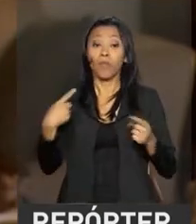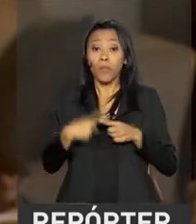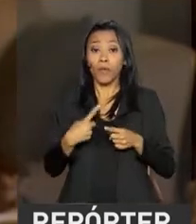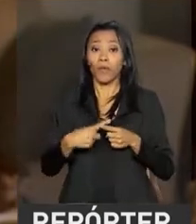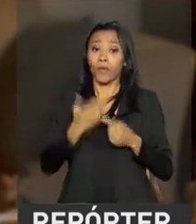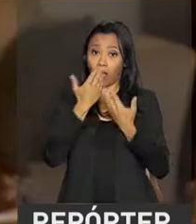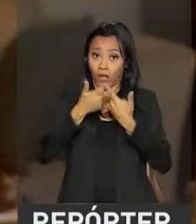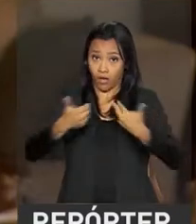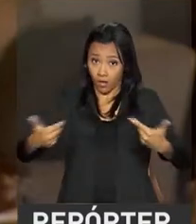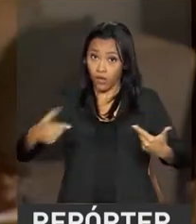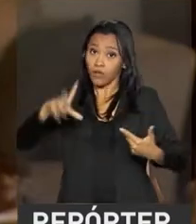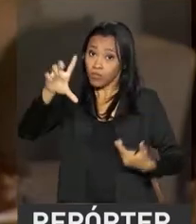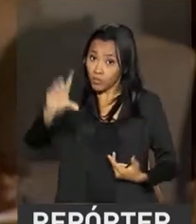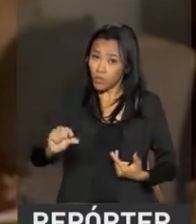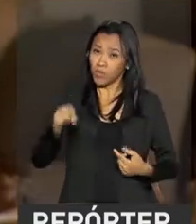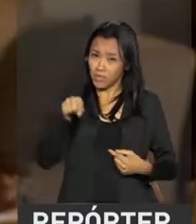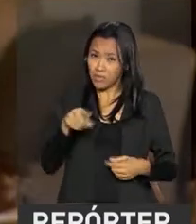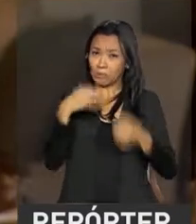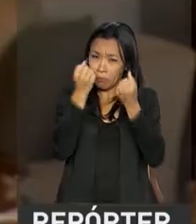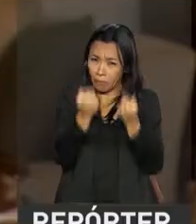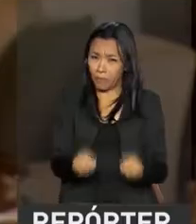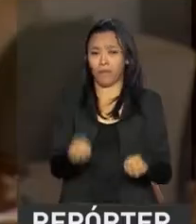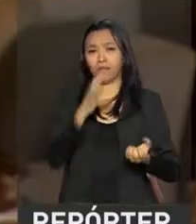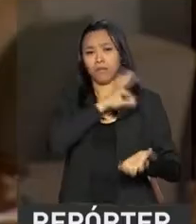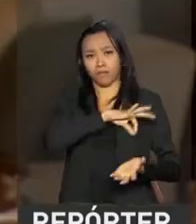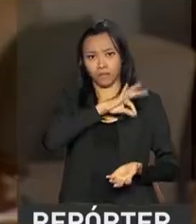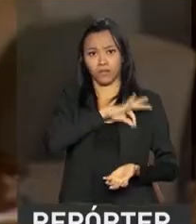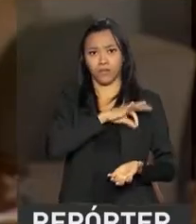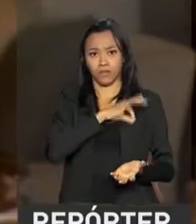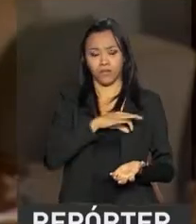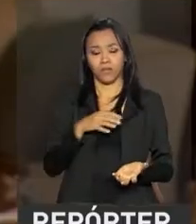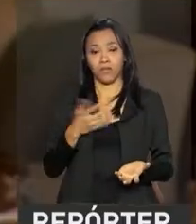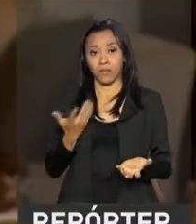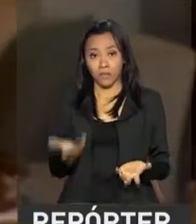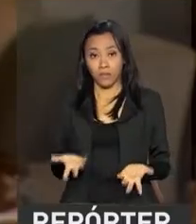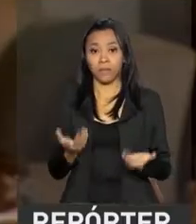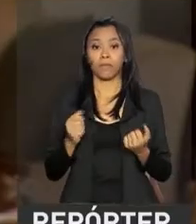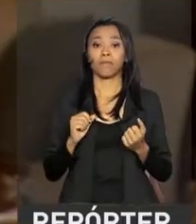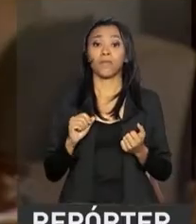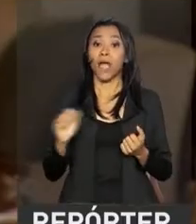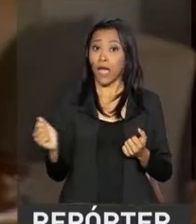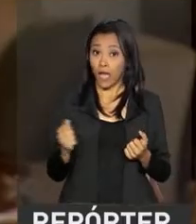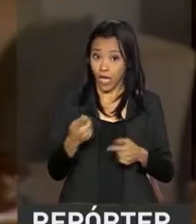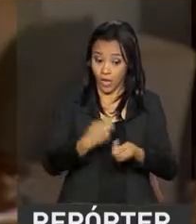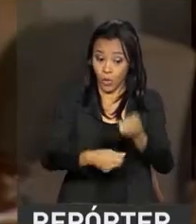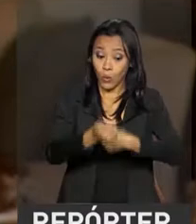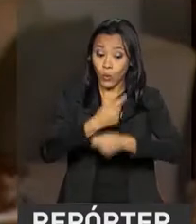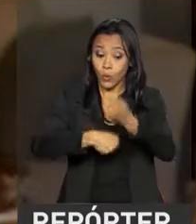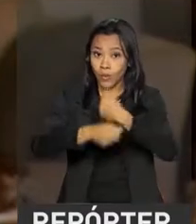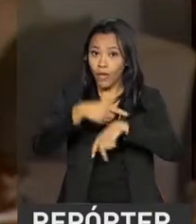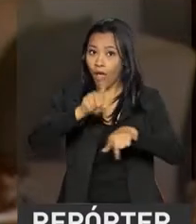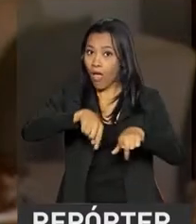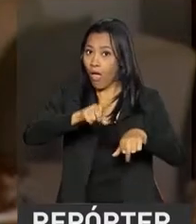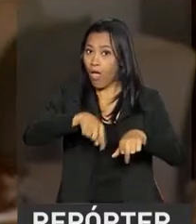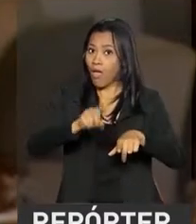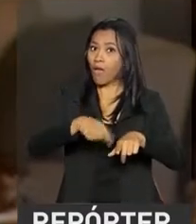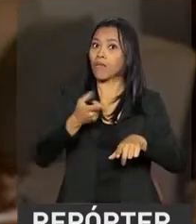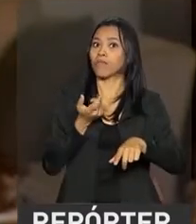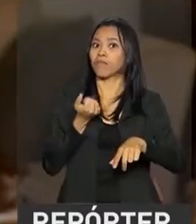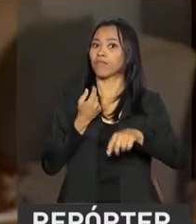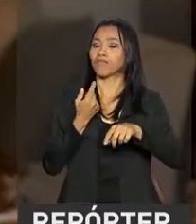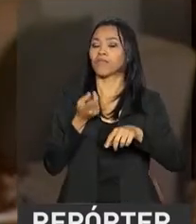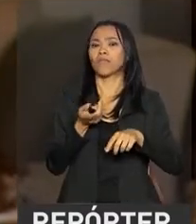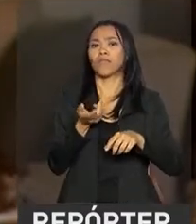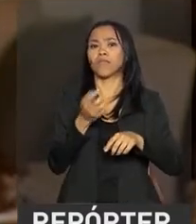ela pesa muito o salário dessas pessoas e de fatos pesou e a economia é um dos fatores que o fazem só aumenta